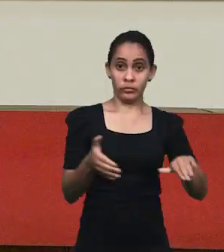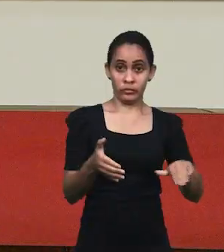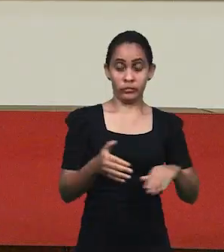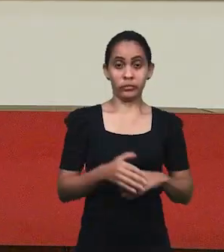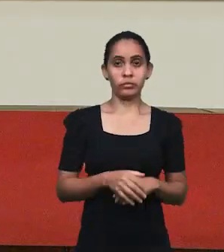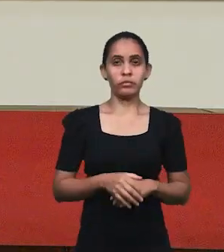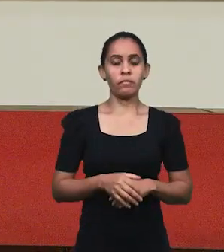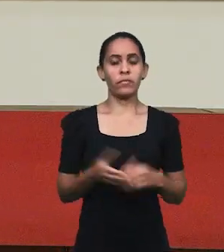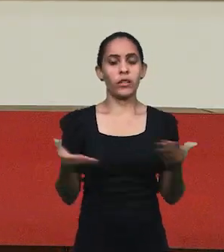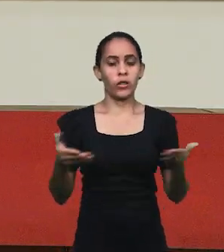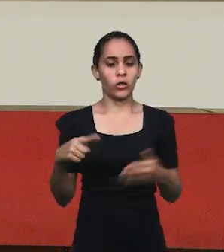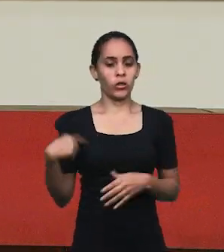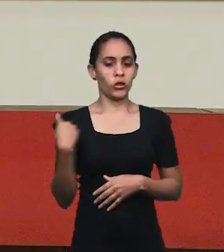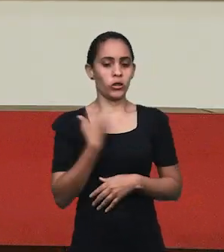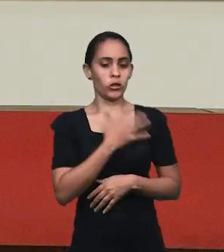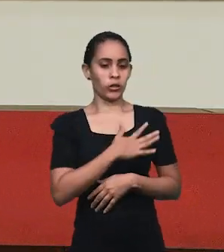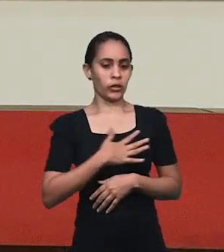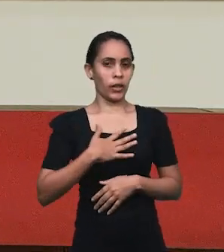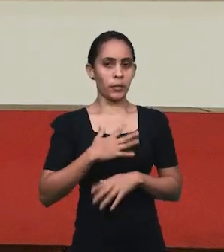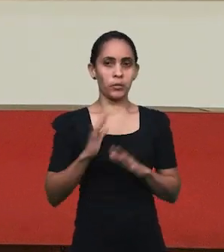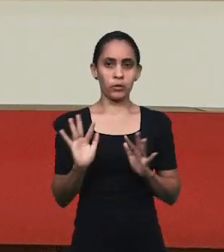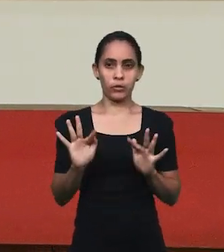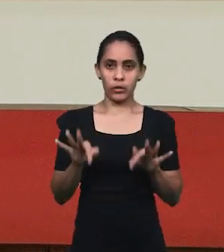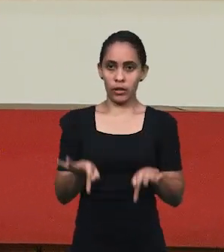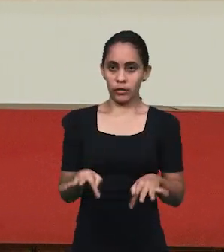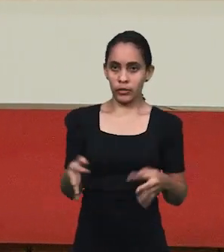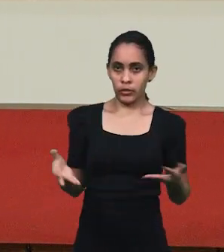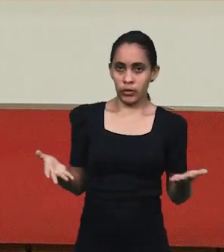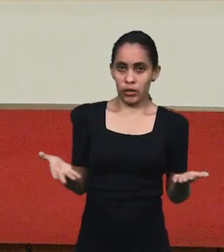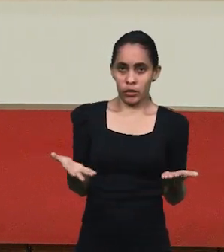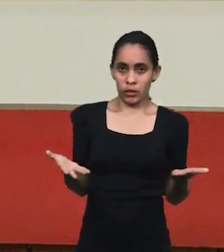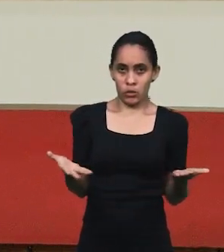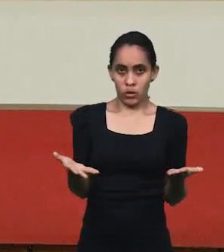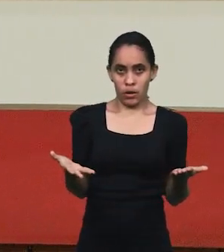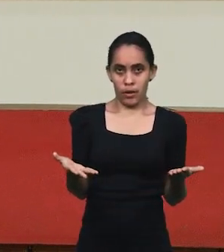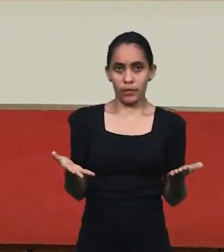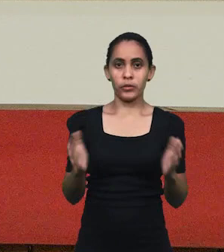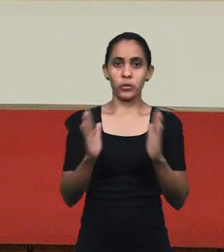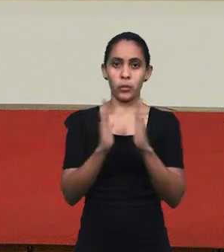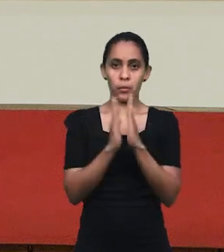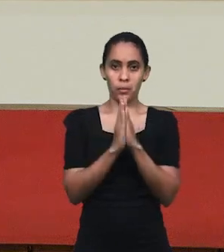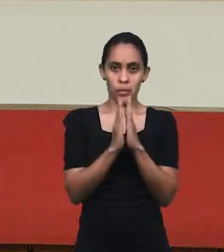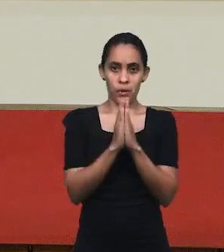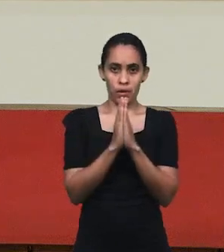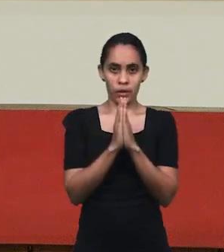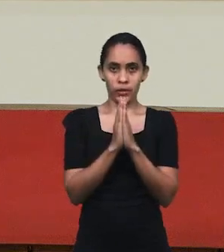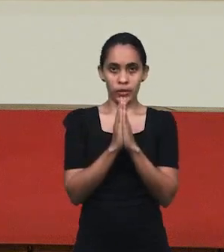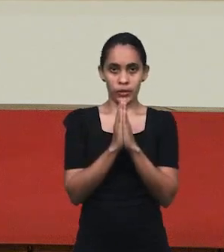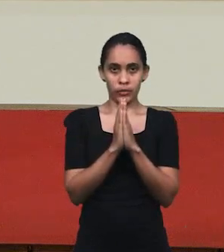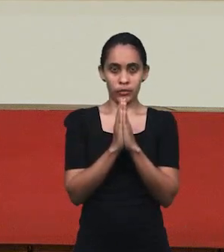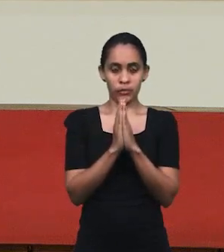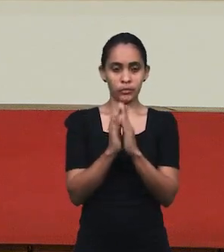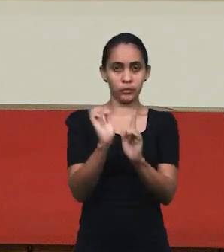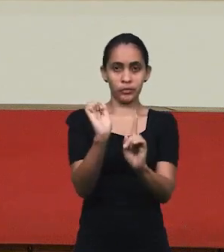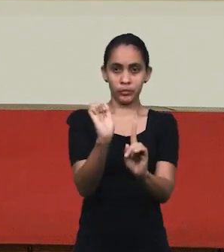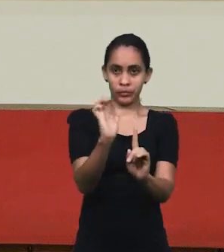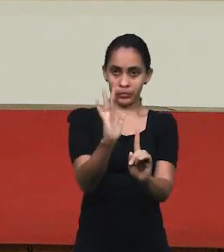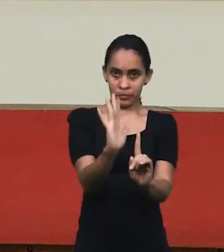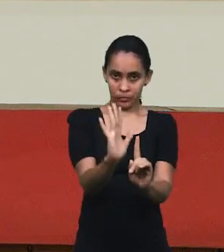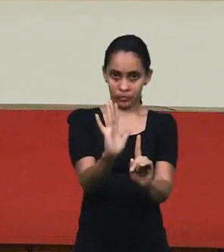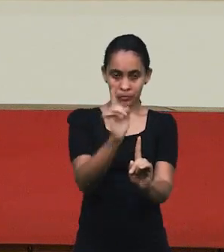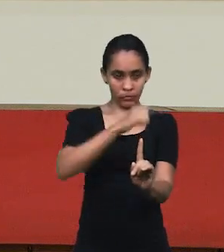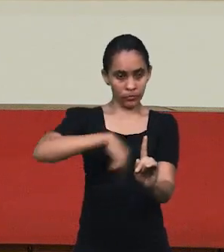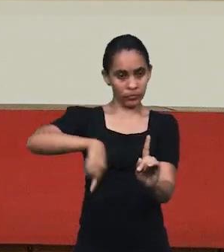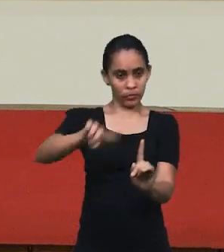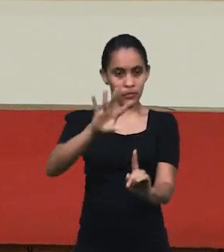Amém. Nós gostaríamos de encerrar fazendo uma oração por